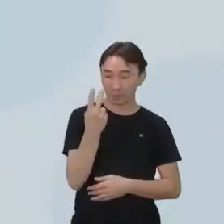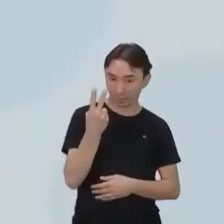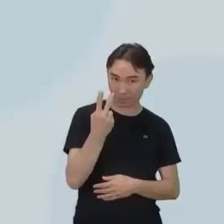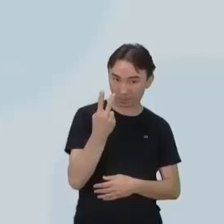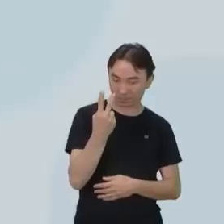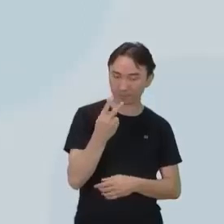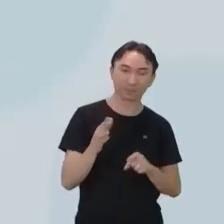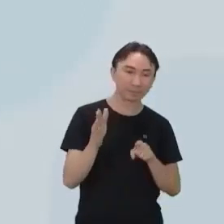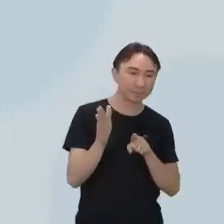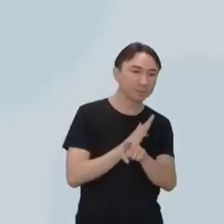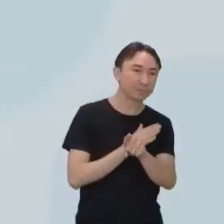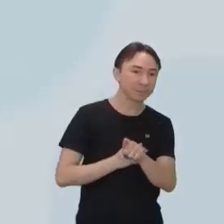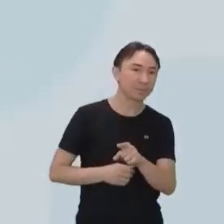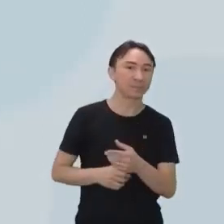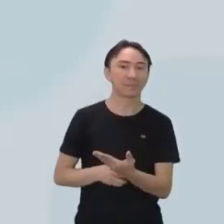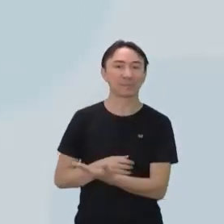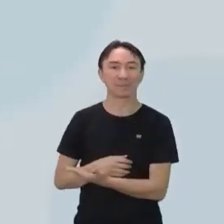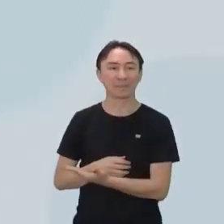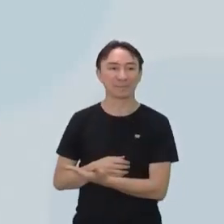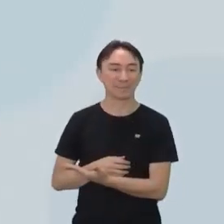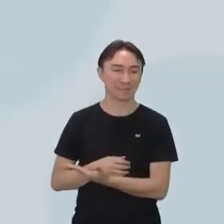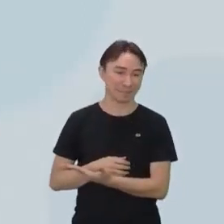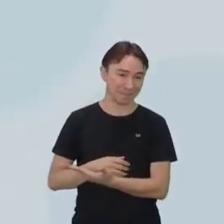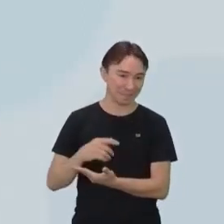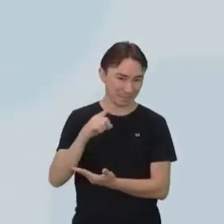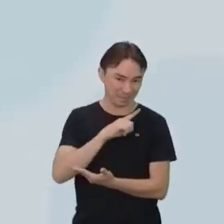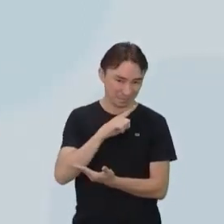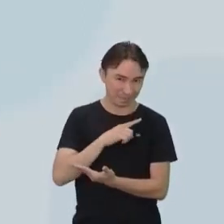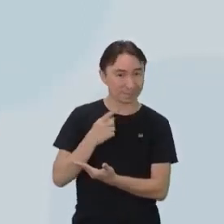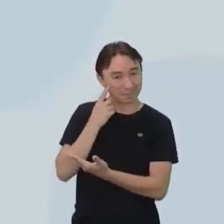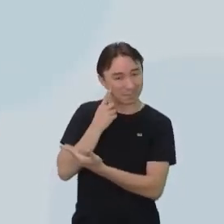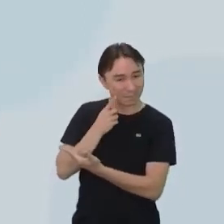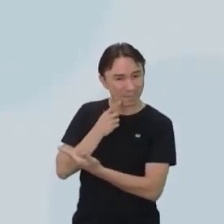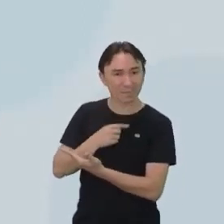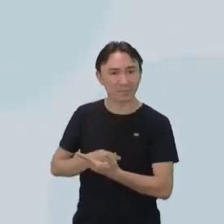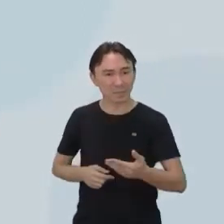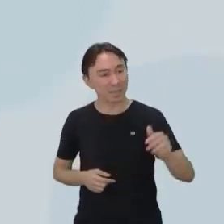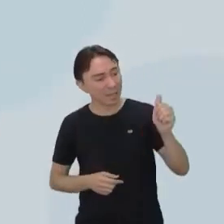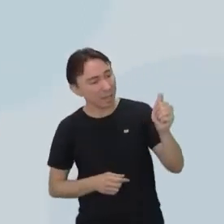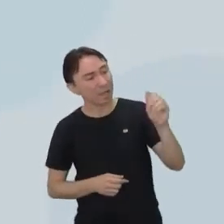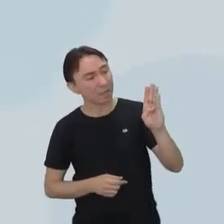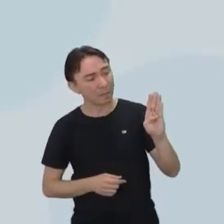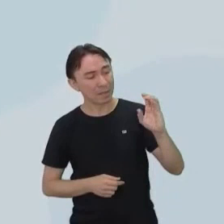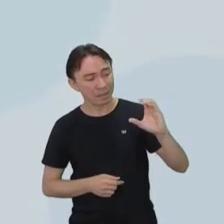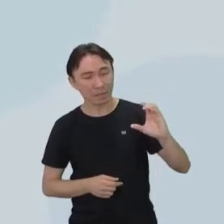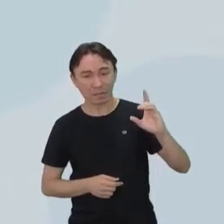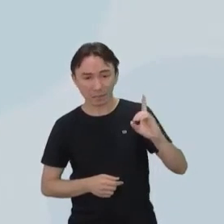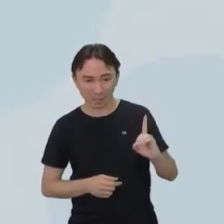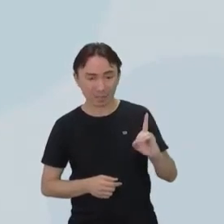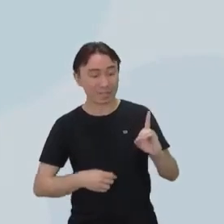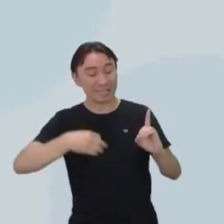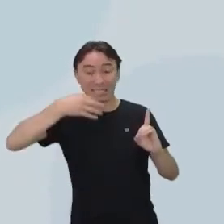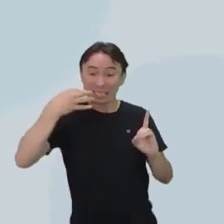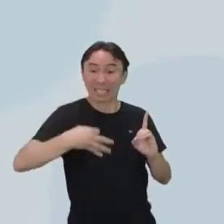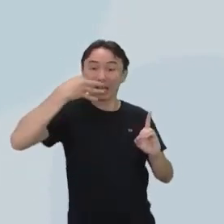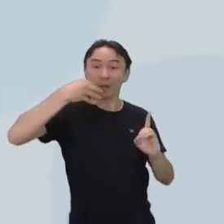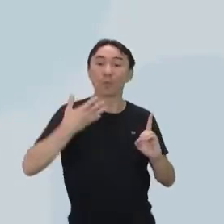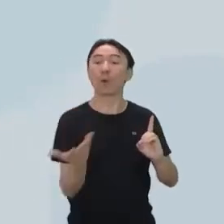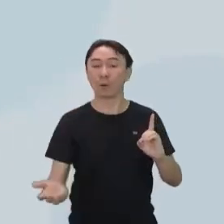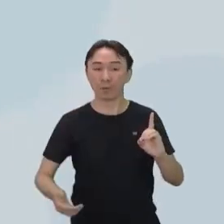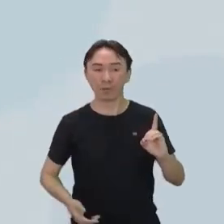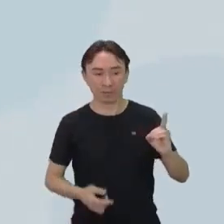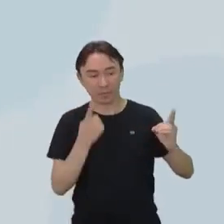examinar as afirmações abaixo e apontar qual seria a opção correta. Professor, vamos dar então uma lida aqui